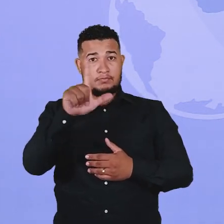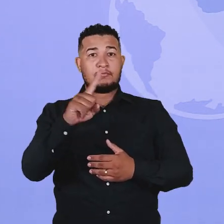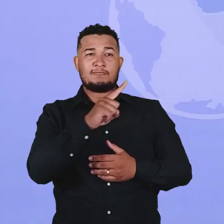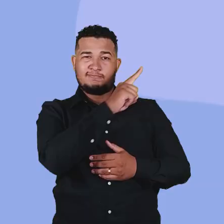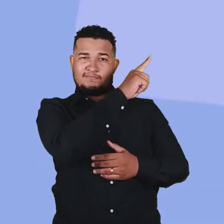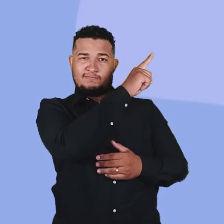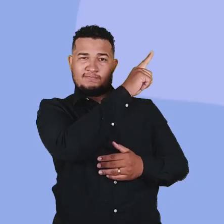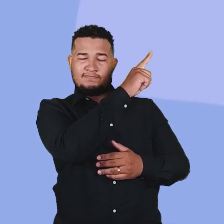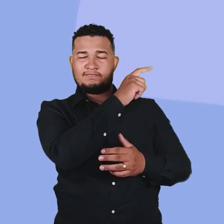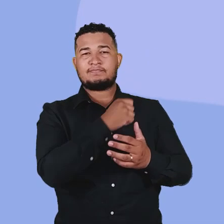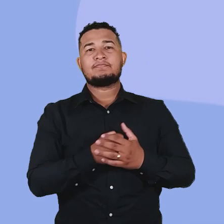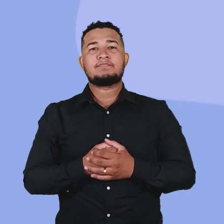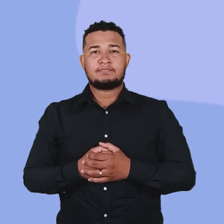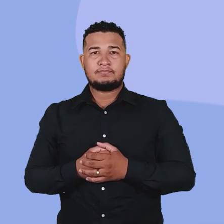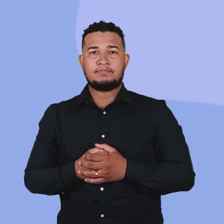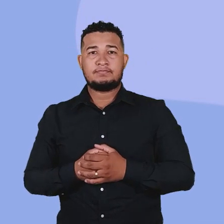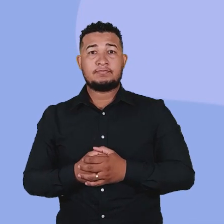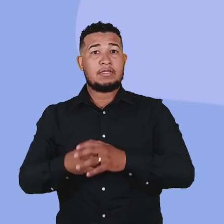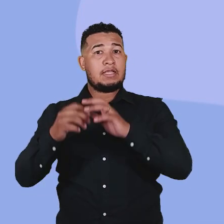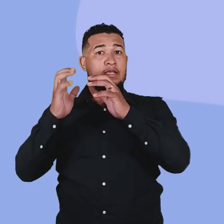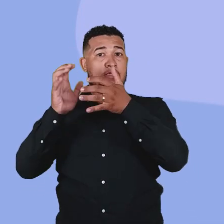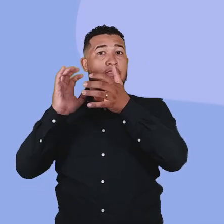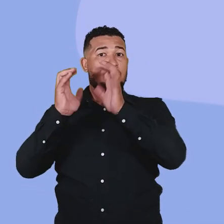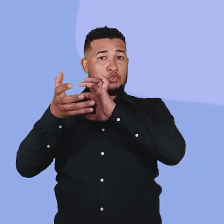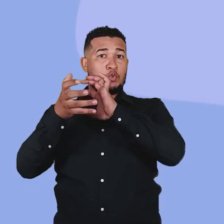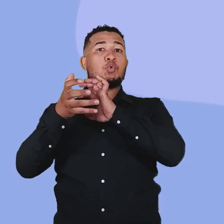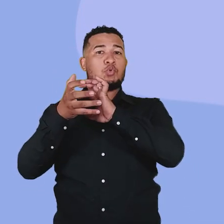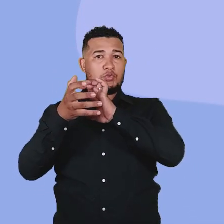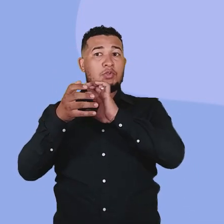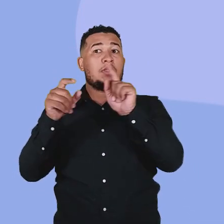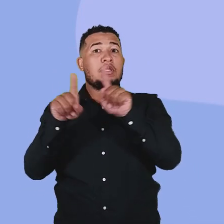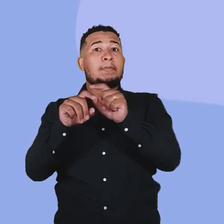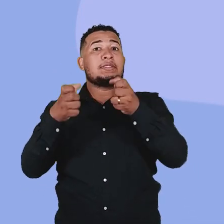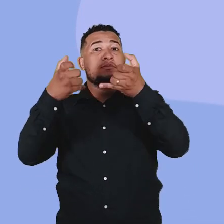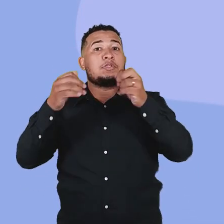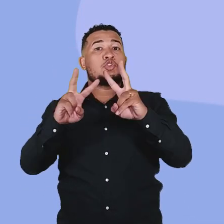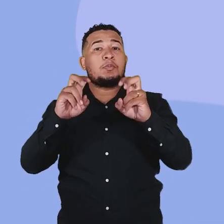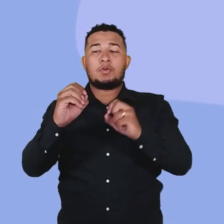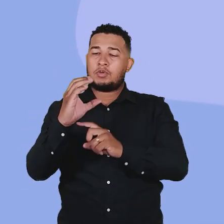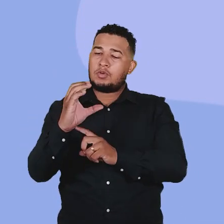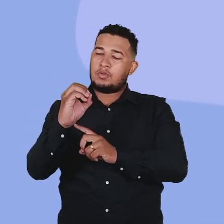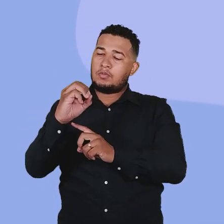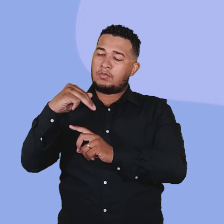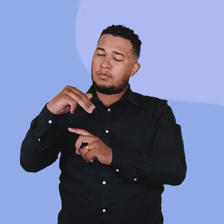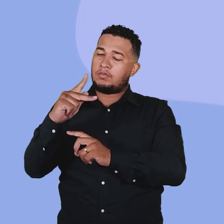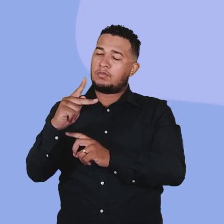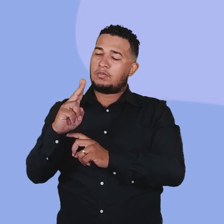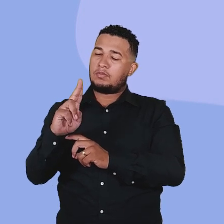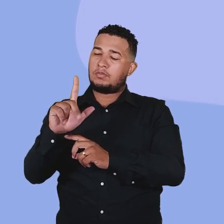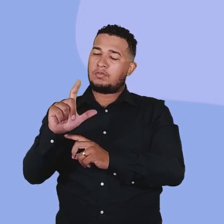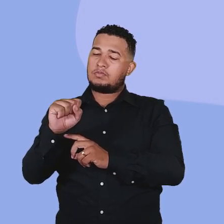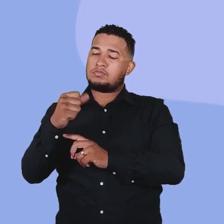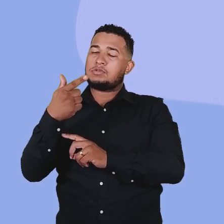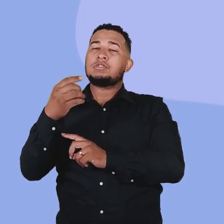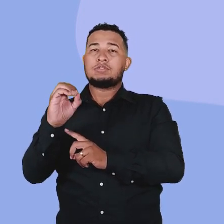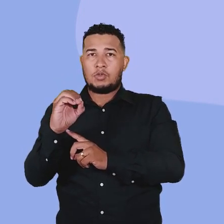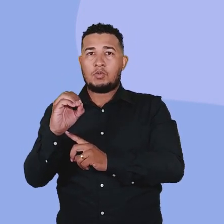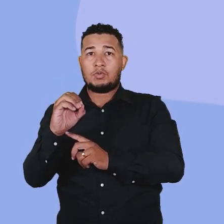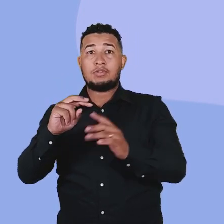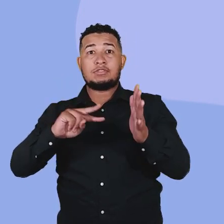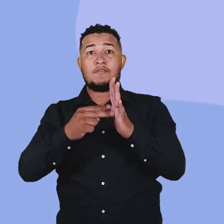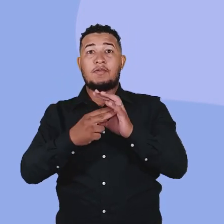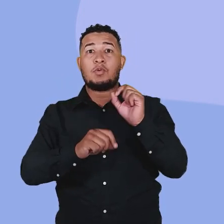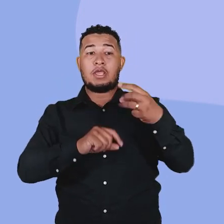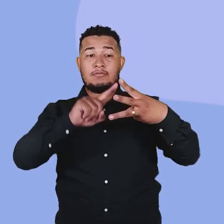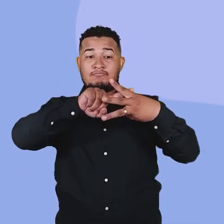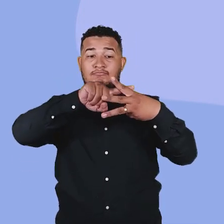slide. Transtornos alimentares e juventude também fala da compulsão alimentar, que faz